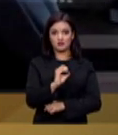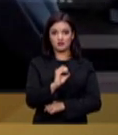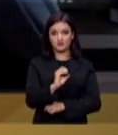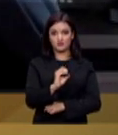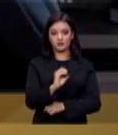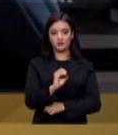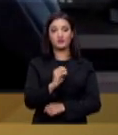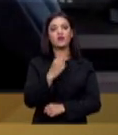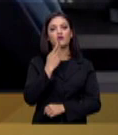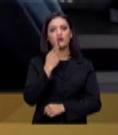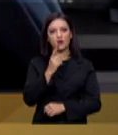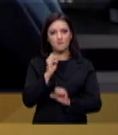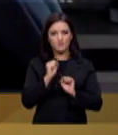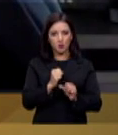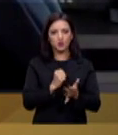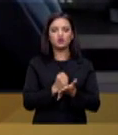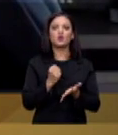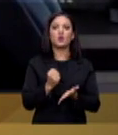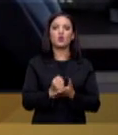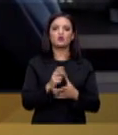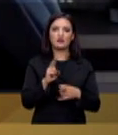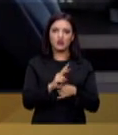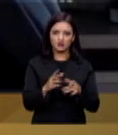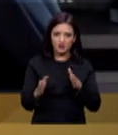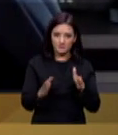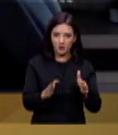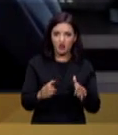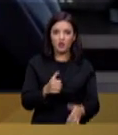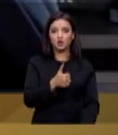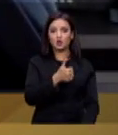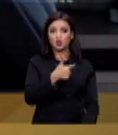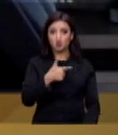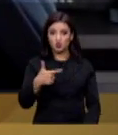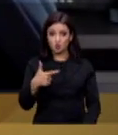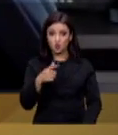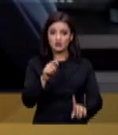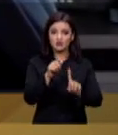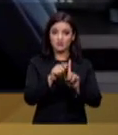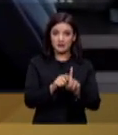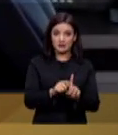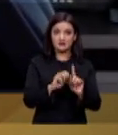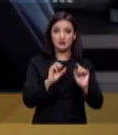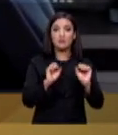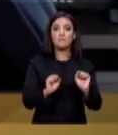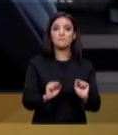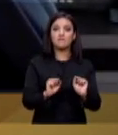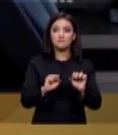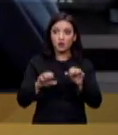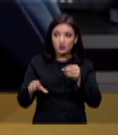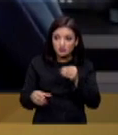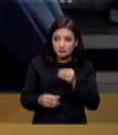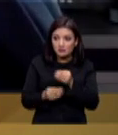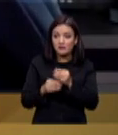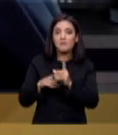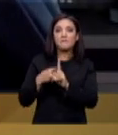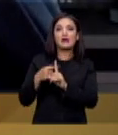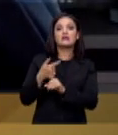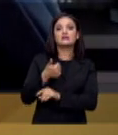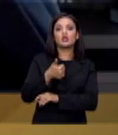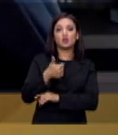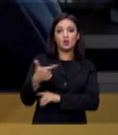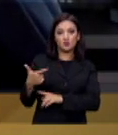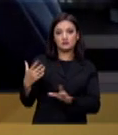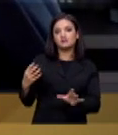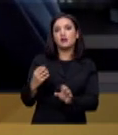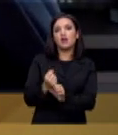previa uma contratação temporária por 12 meses, prorrogáveis por mais 12 meses, de modo que